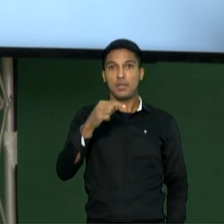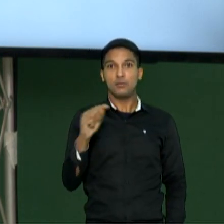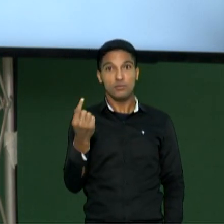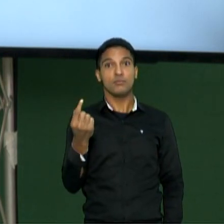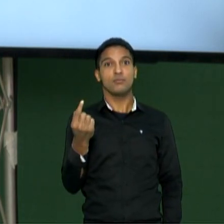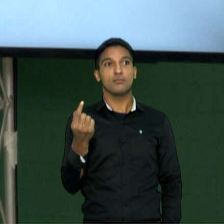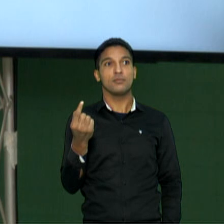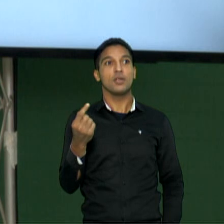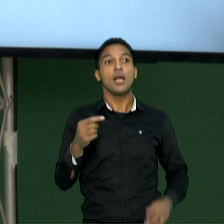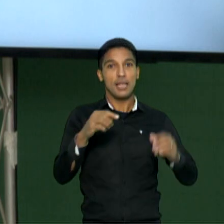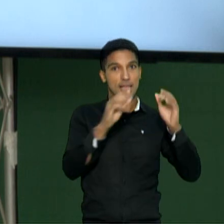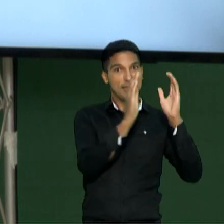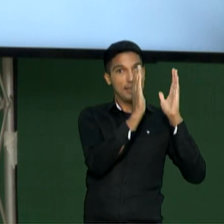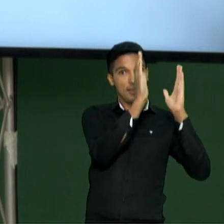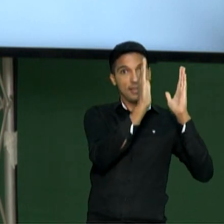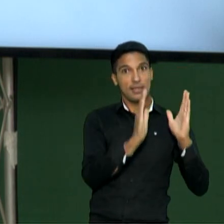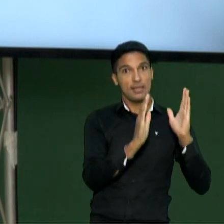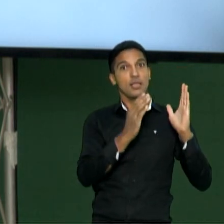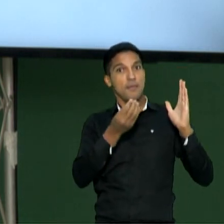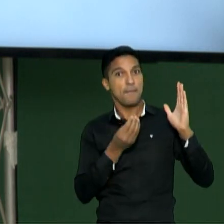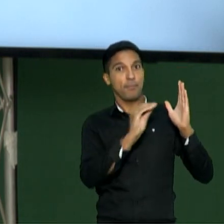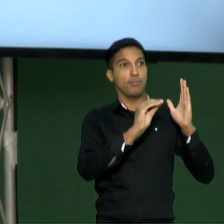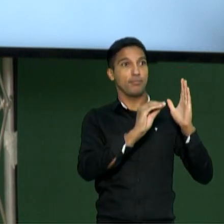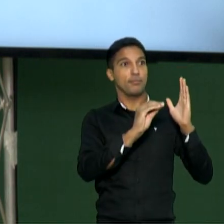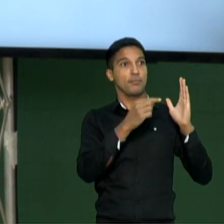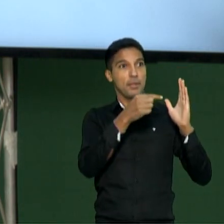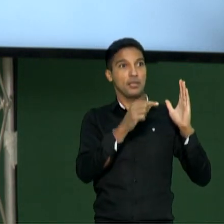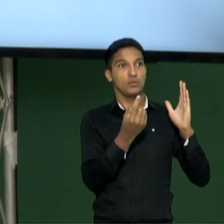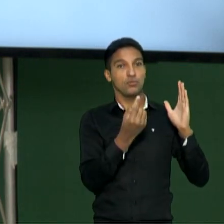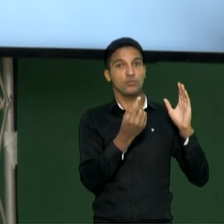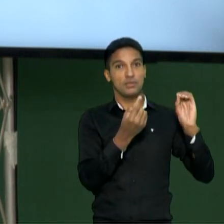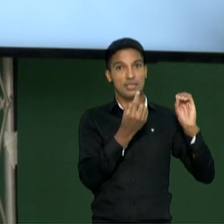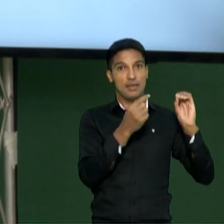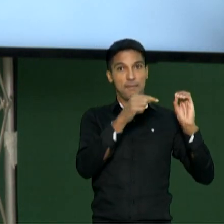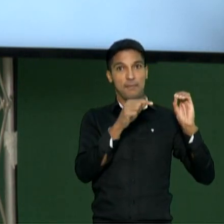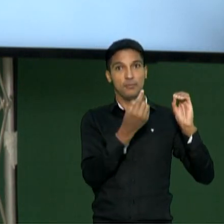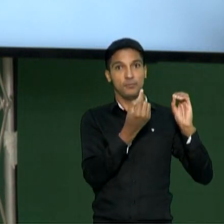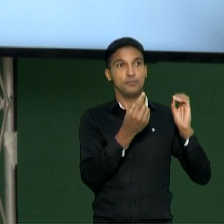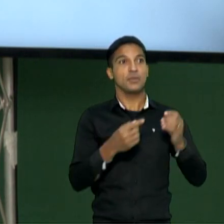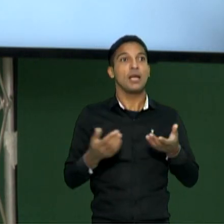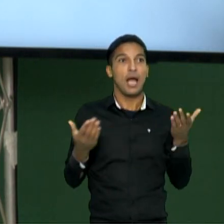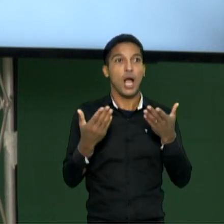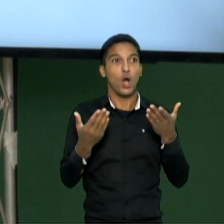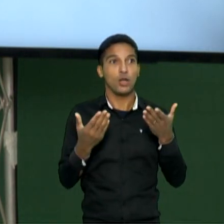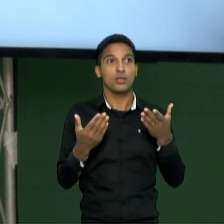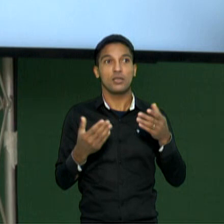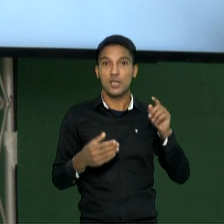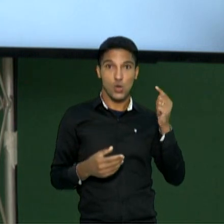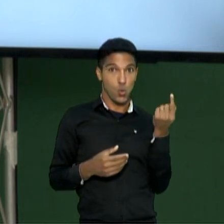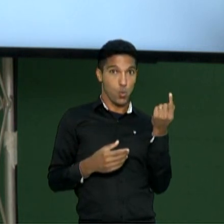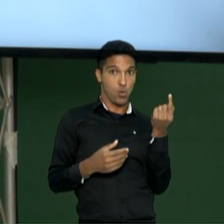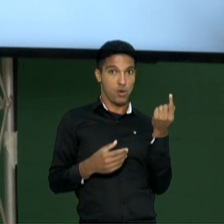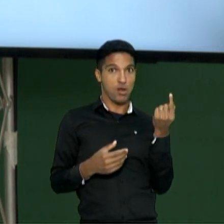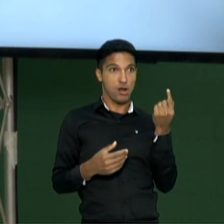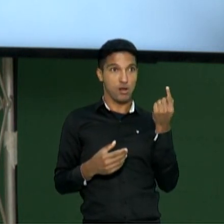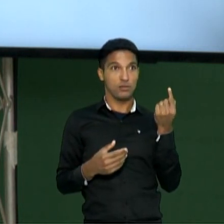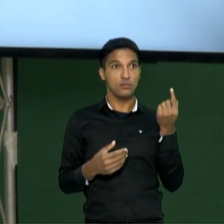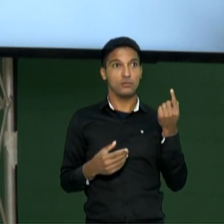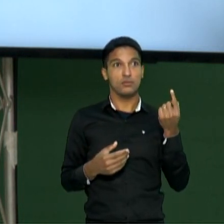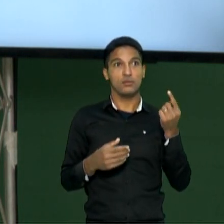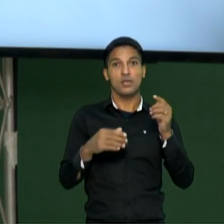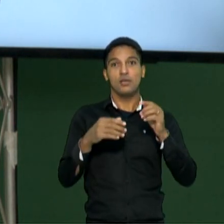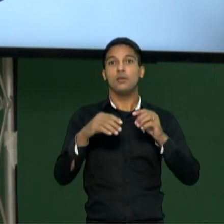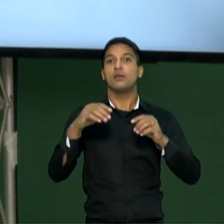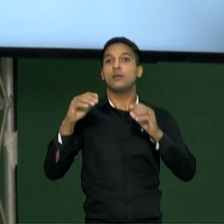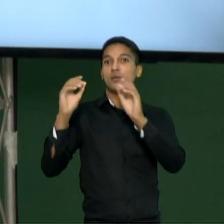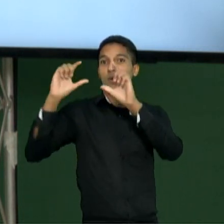1. Para o x igual a 1, o que acontece? Troco o x por 1. Trocando o x por 1, vai ficar f